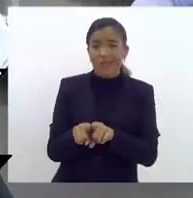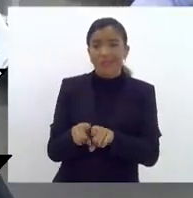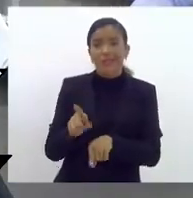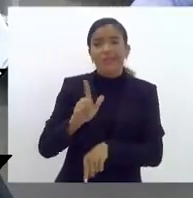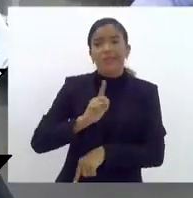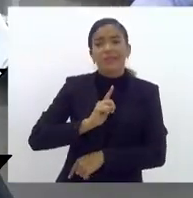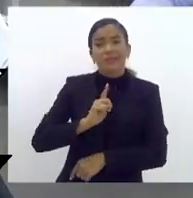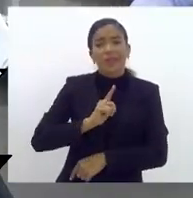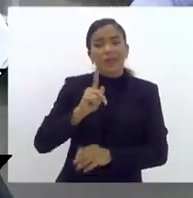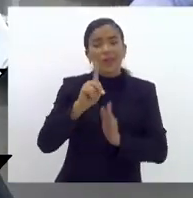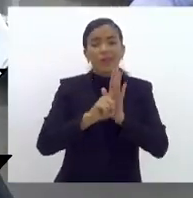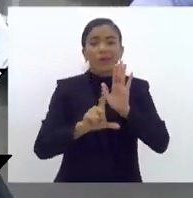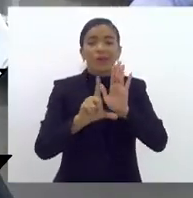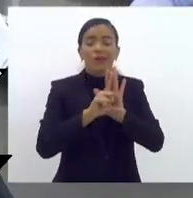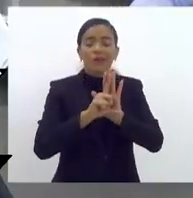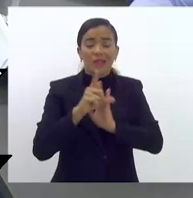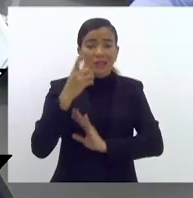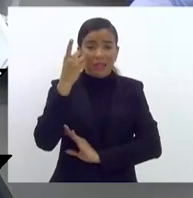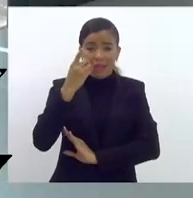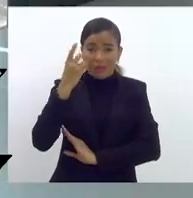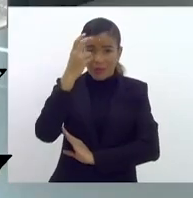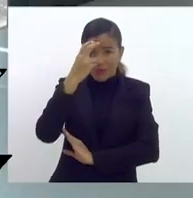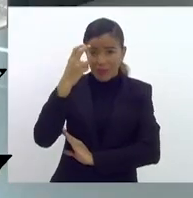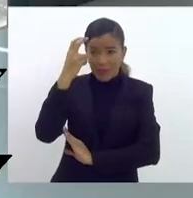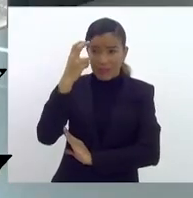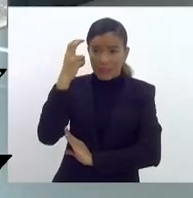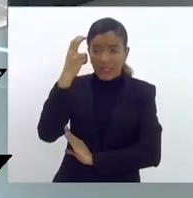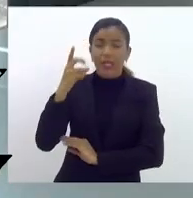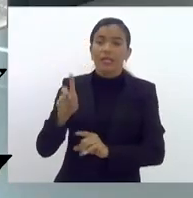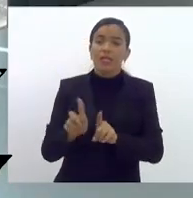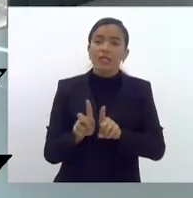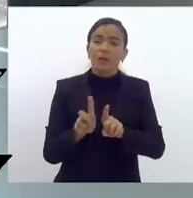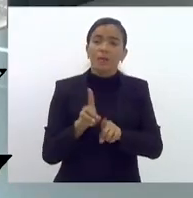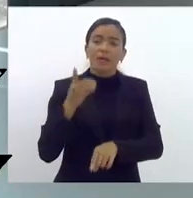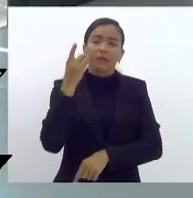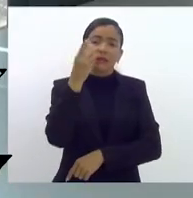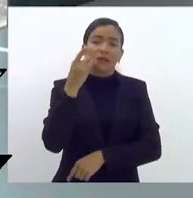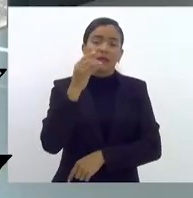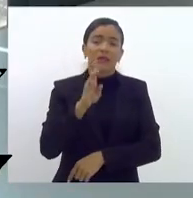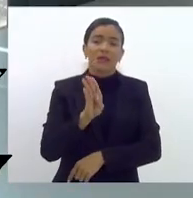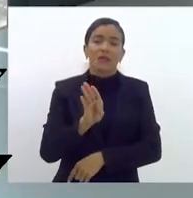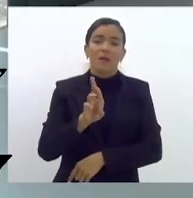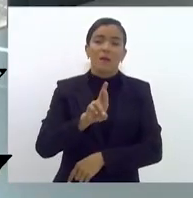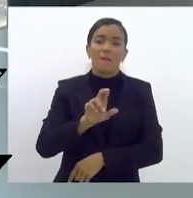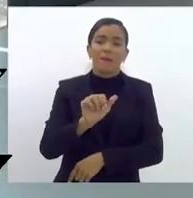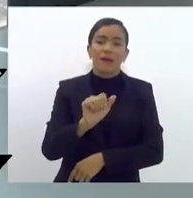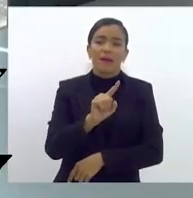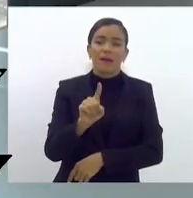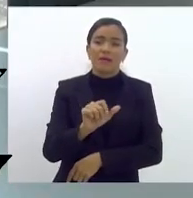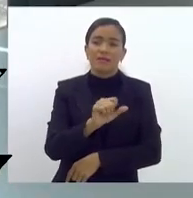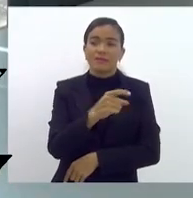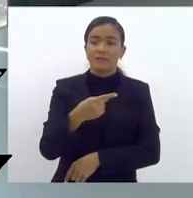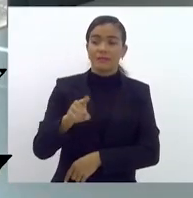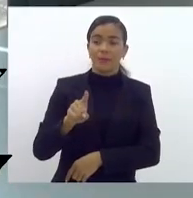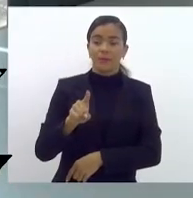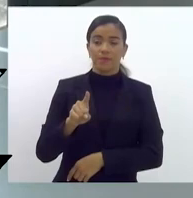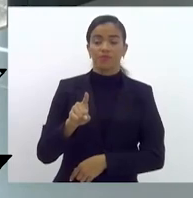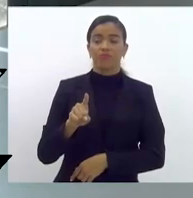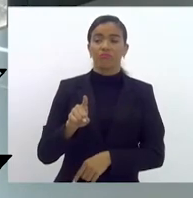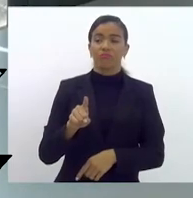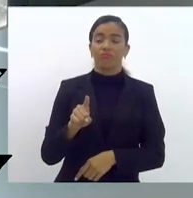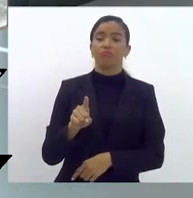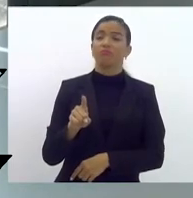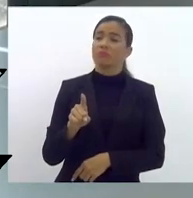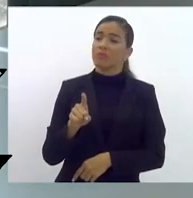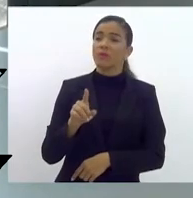um projeto da deputada Célia muito meritório e também um do deputado brasão ambos de reconhecimento